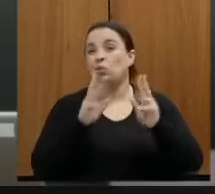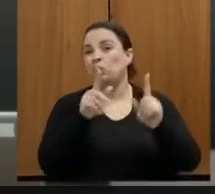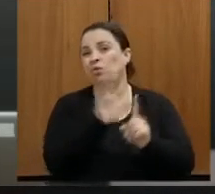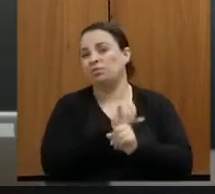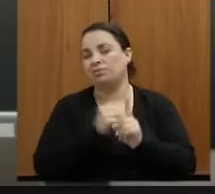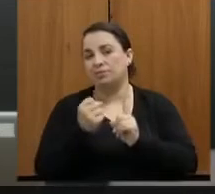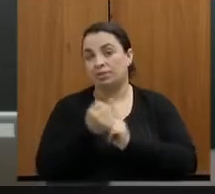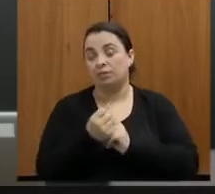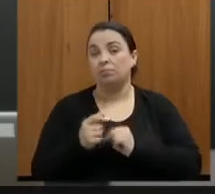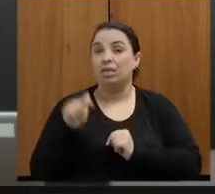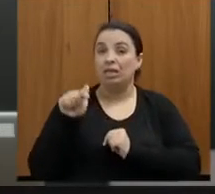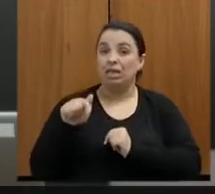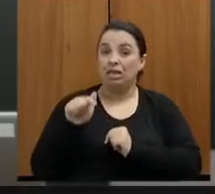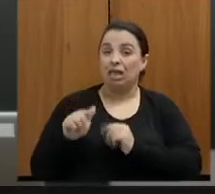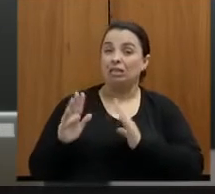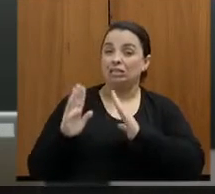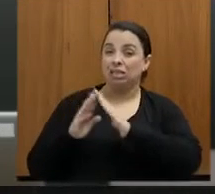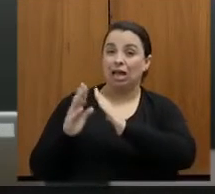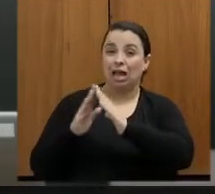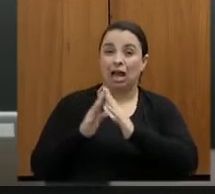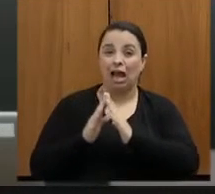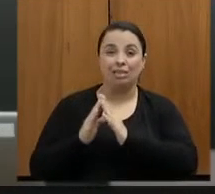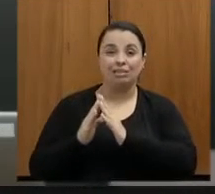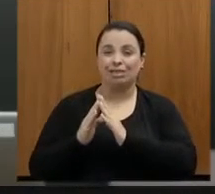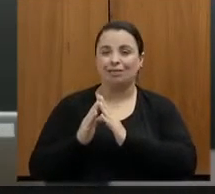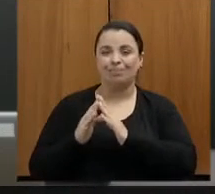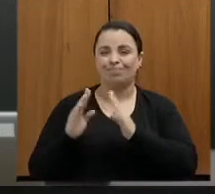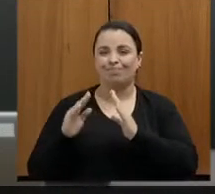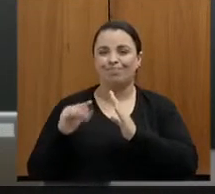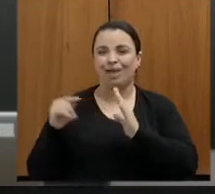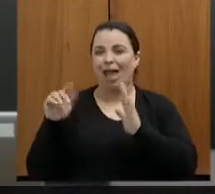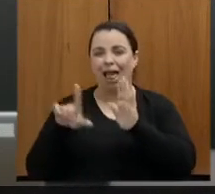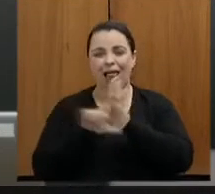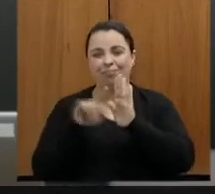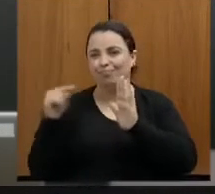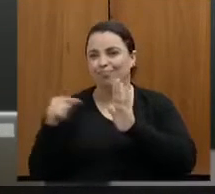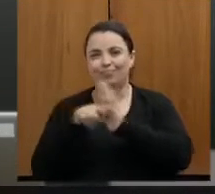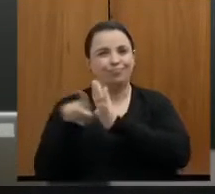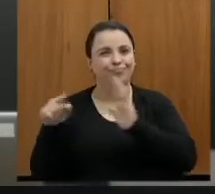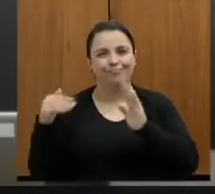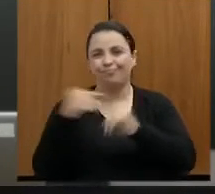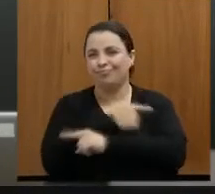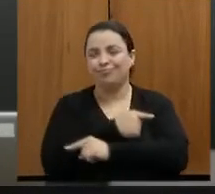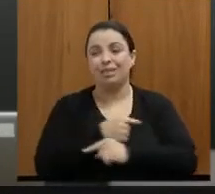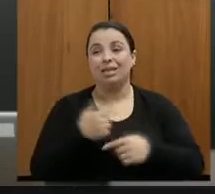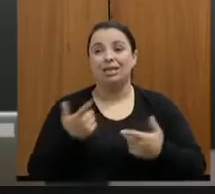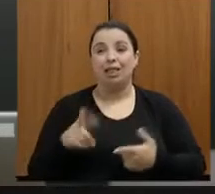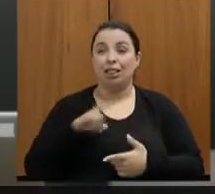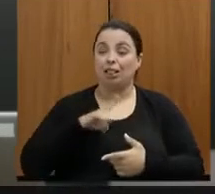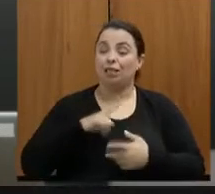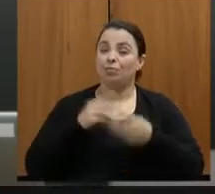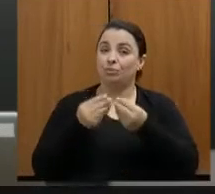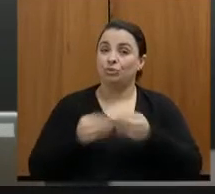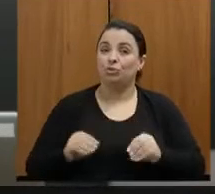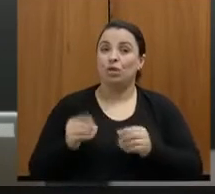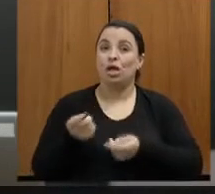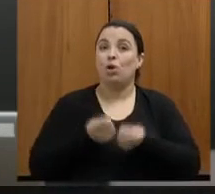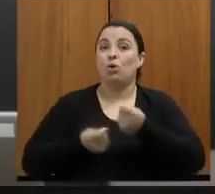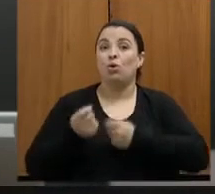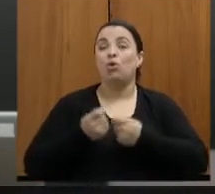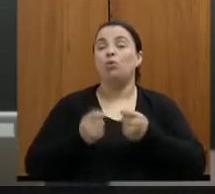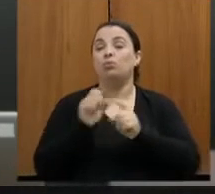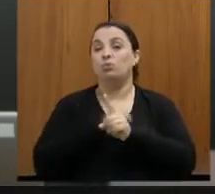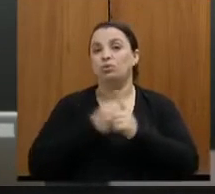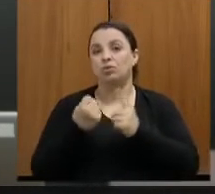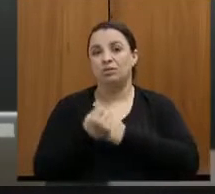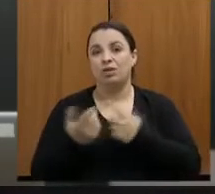ocupação irregular tem impactos urbanísticos, ambientais, econômicos e sociais. Município,